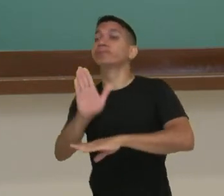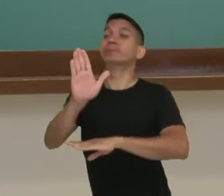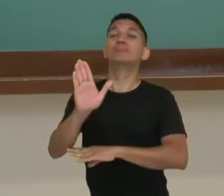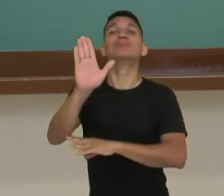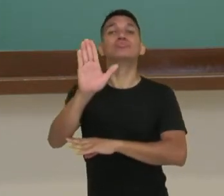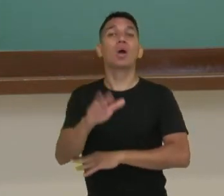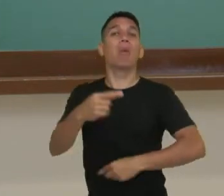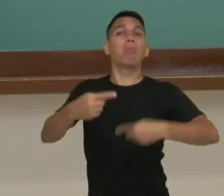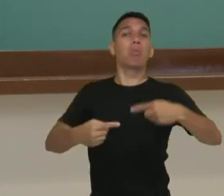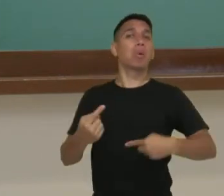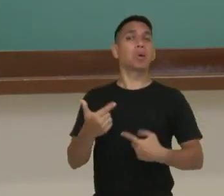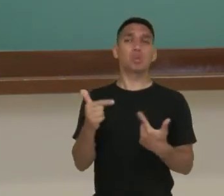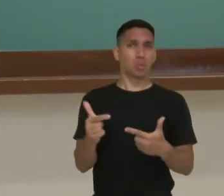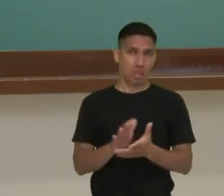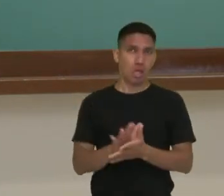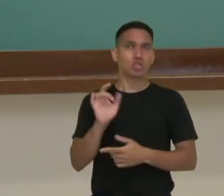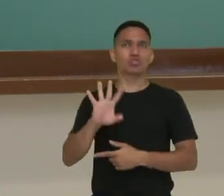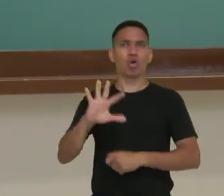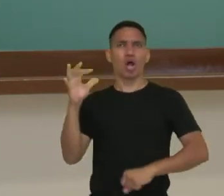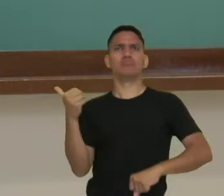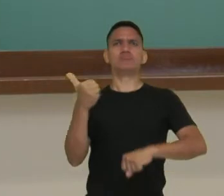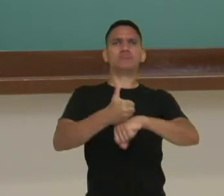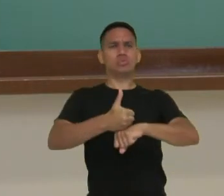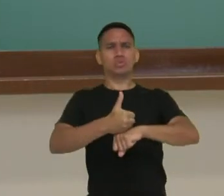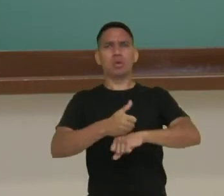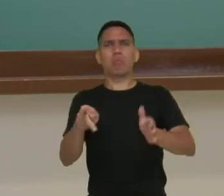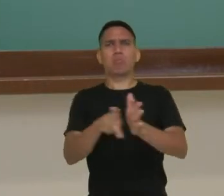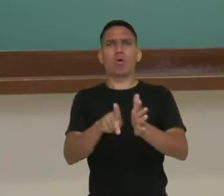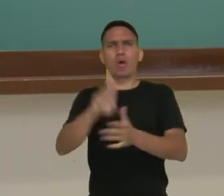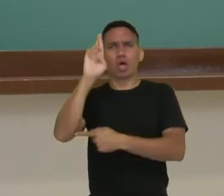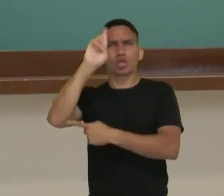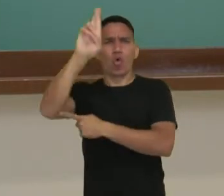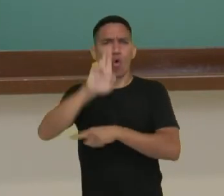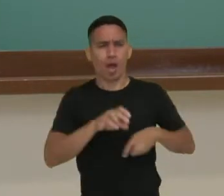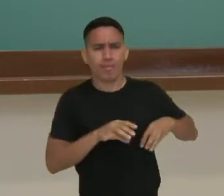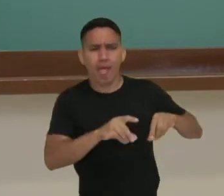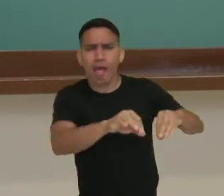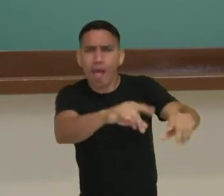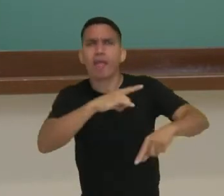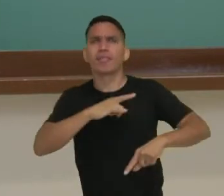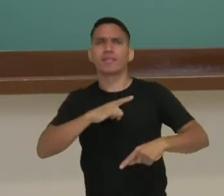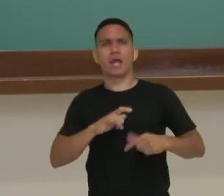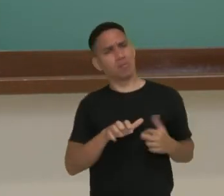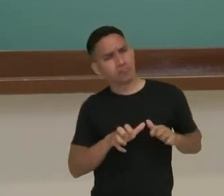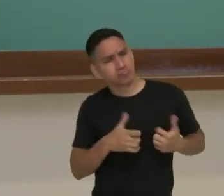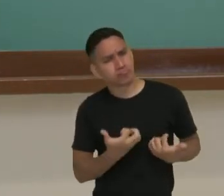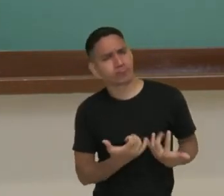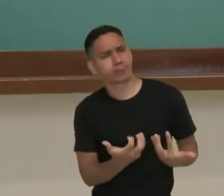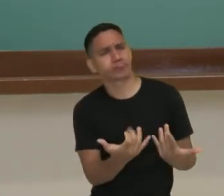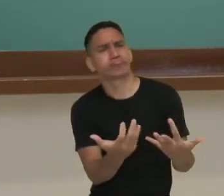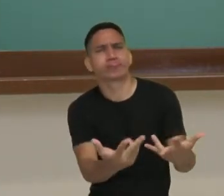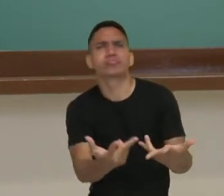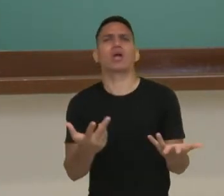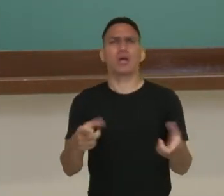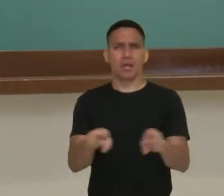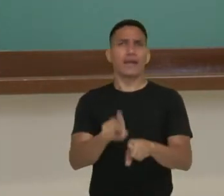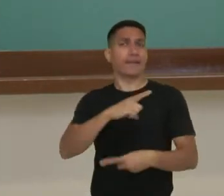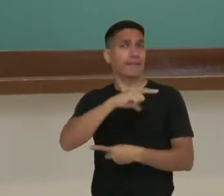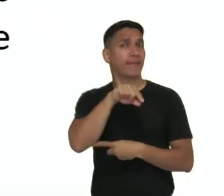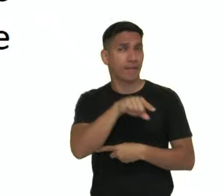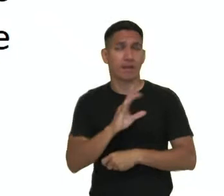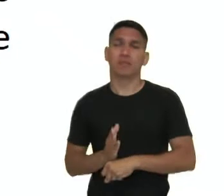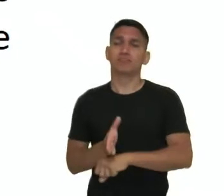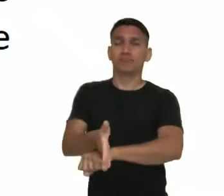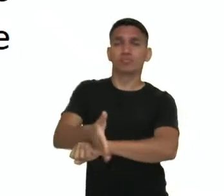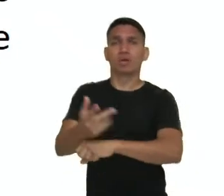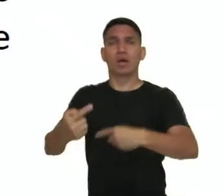os grandes donos de terras, os grandes latifundiários, produtores de agrícolas, né? Bom, vamos